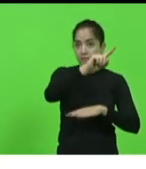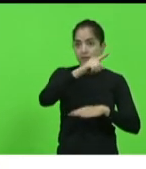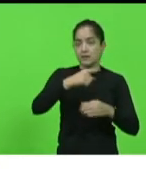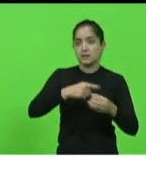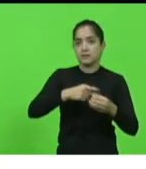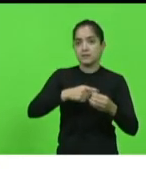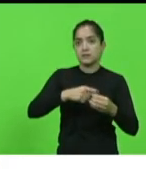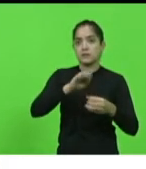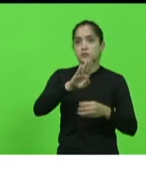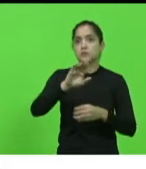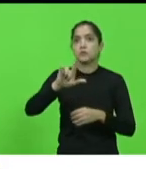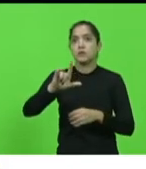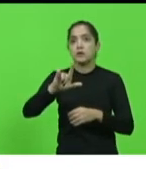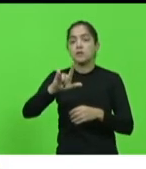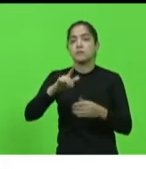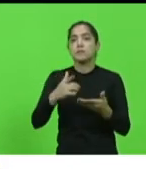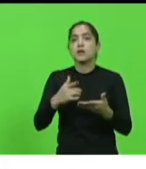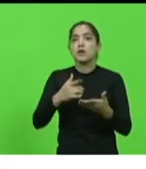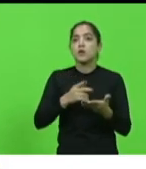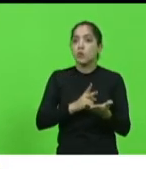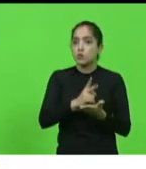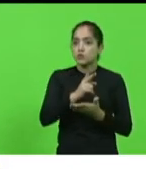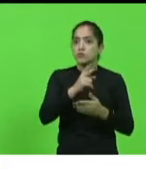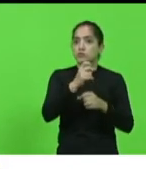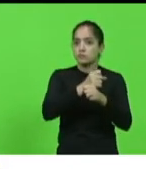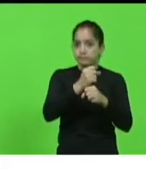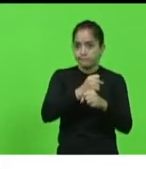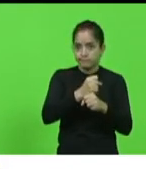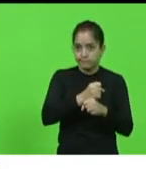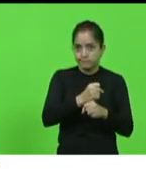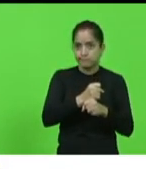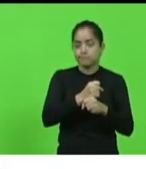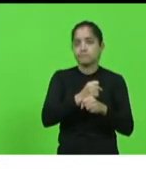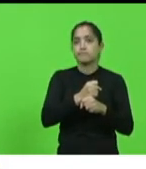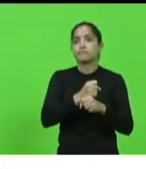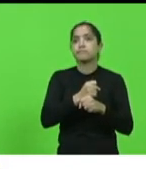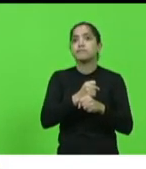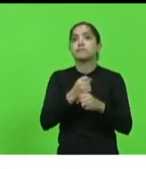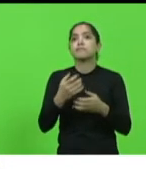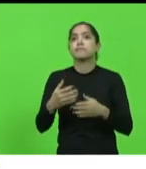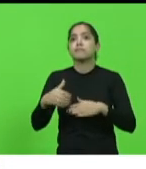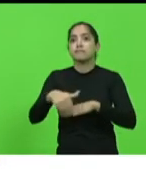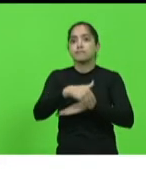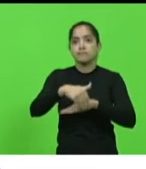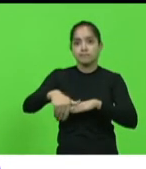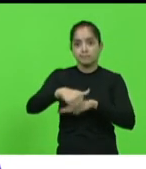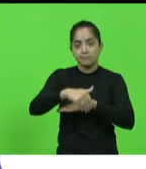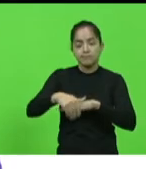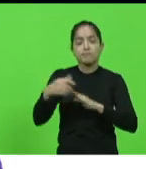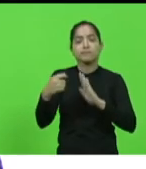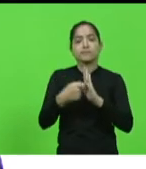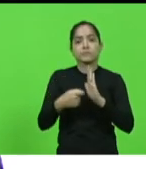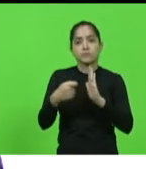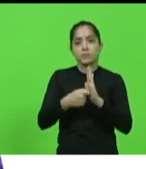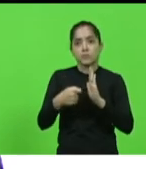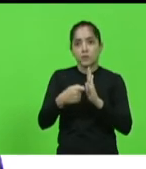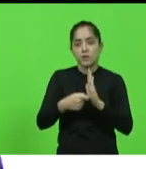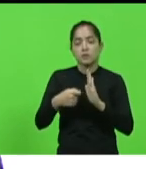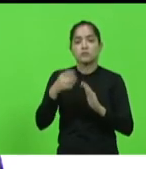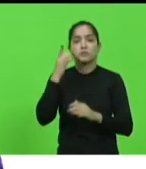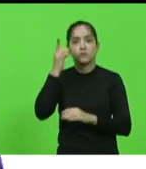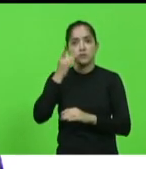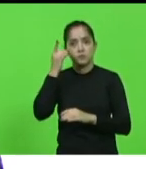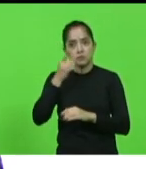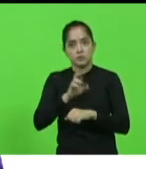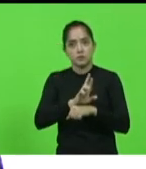ordem de serviço para continuidade das obras da S68, a Via Expressa. Uma luta constante aqui da Assembleia Legislativa, dos deputados que